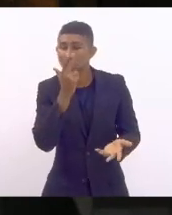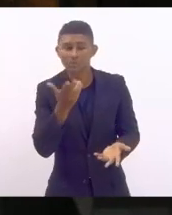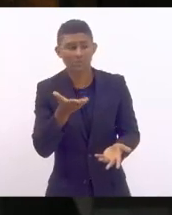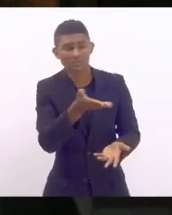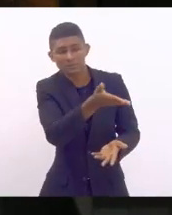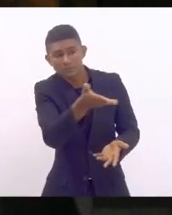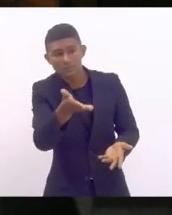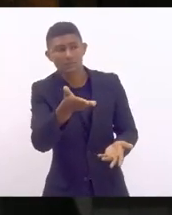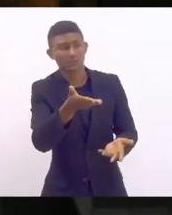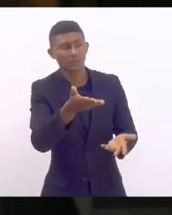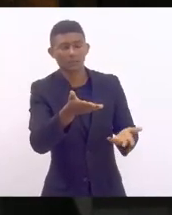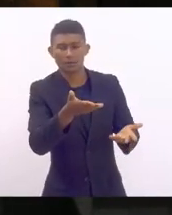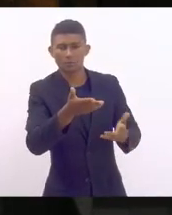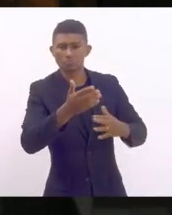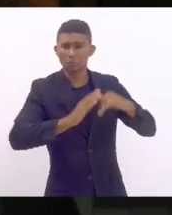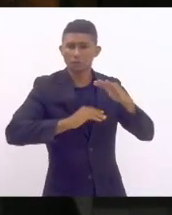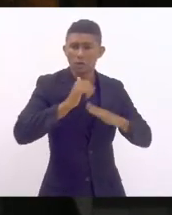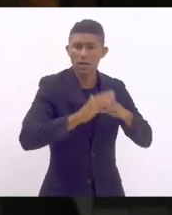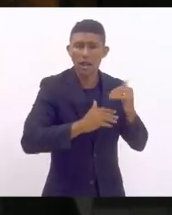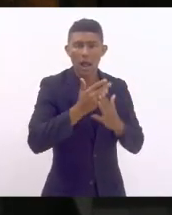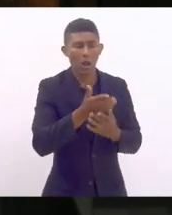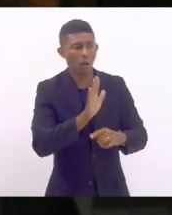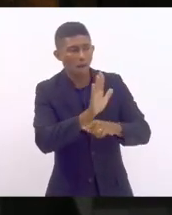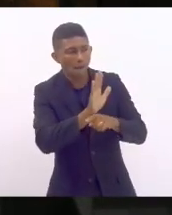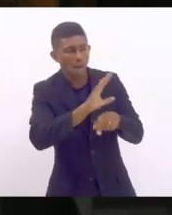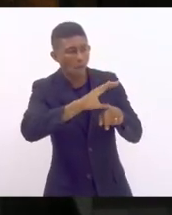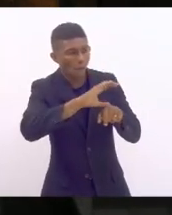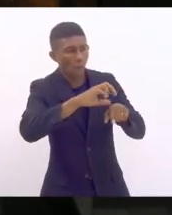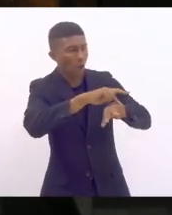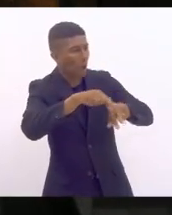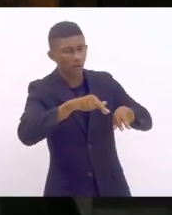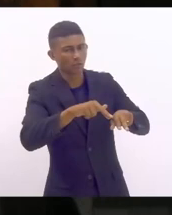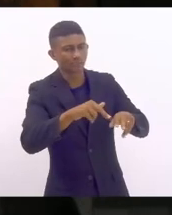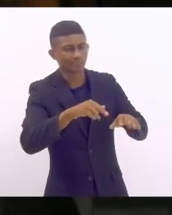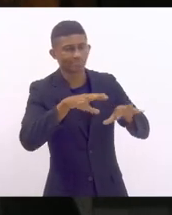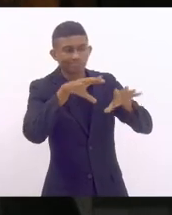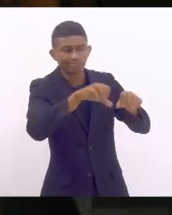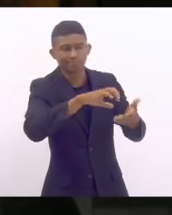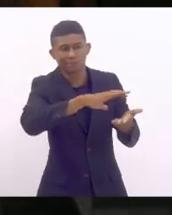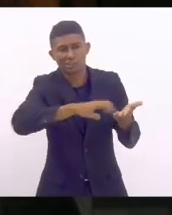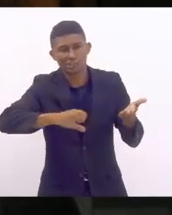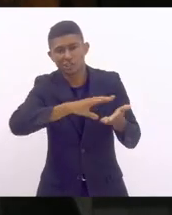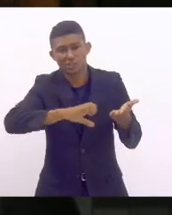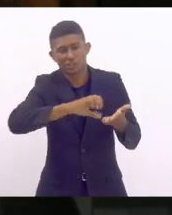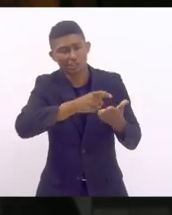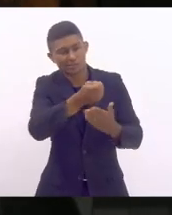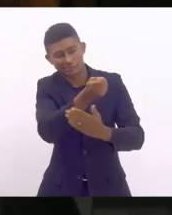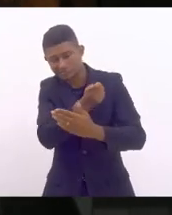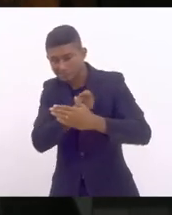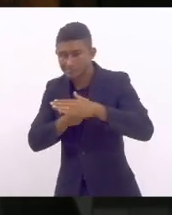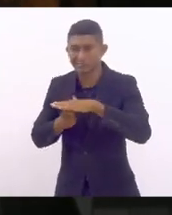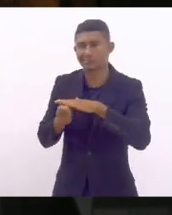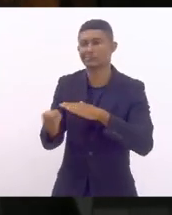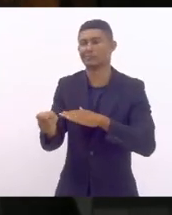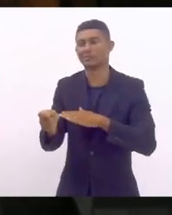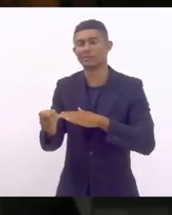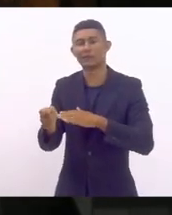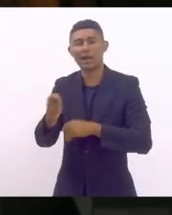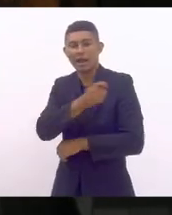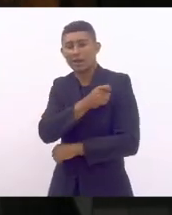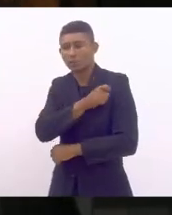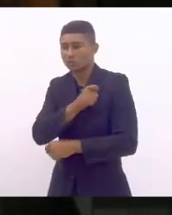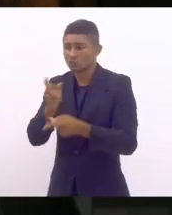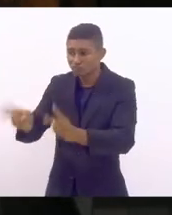da capacitação dos Servidores para garantir um mínimo para a dignidade de manter os nossos